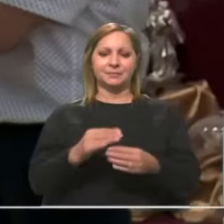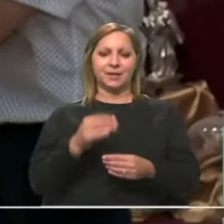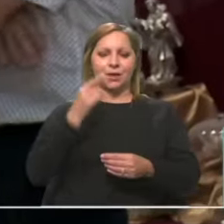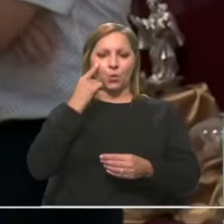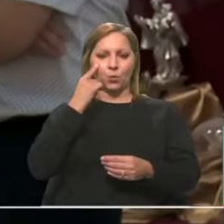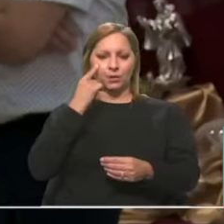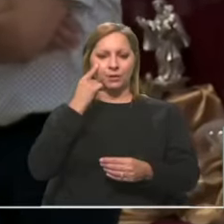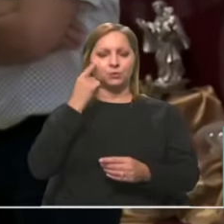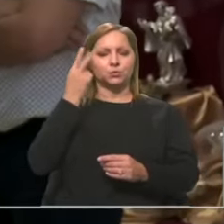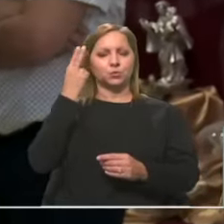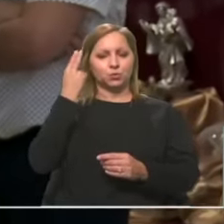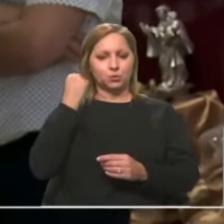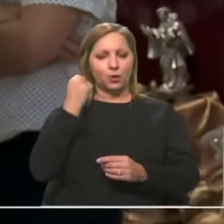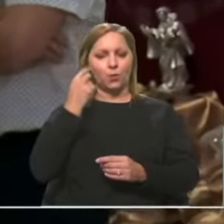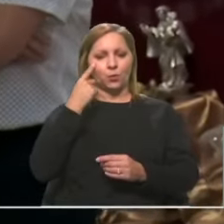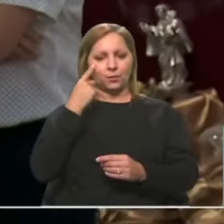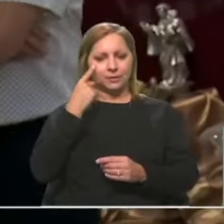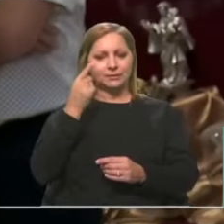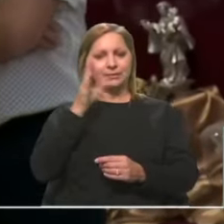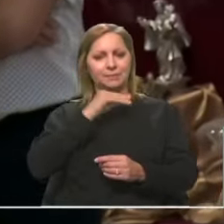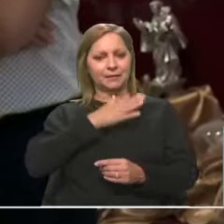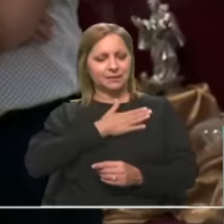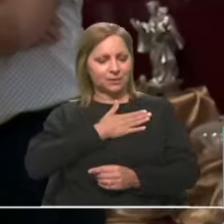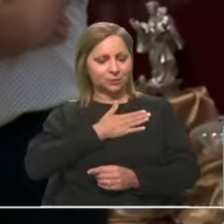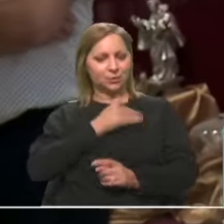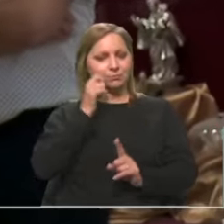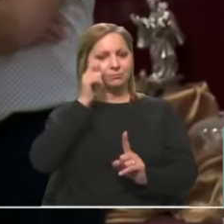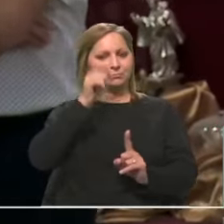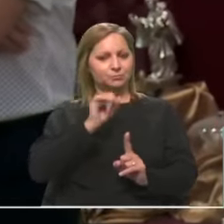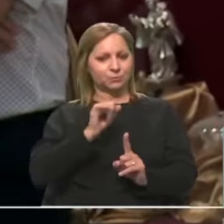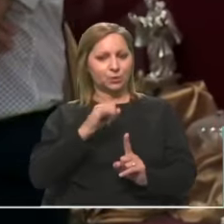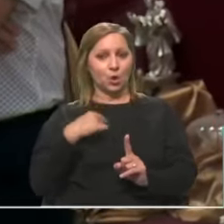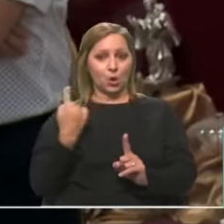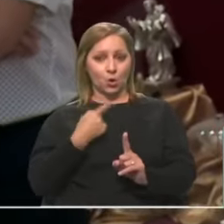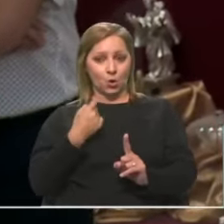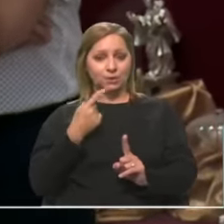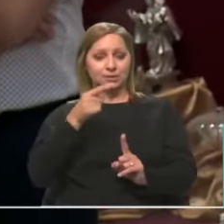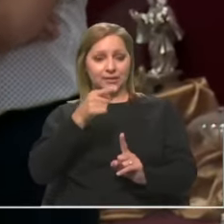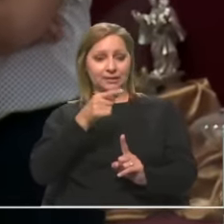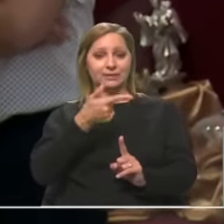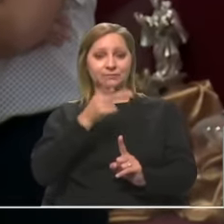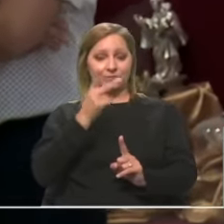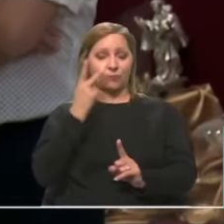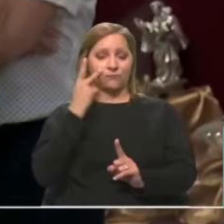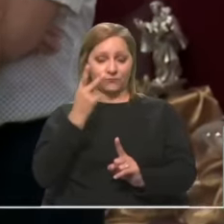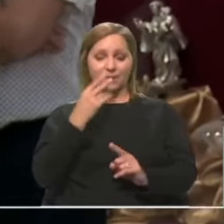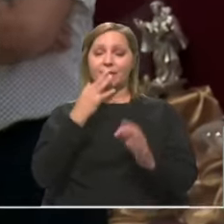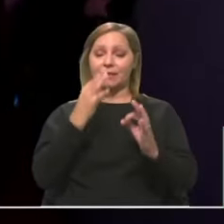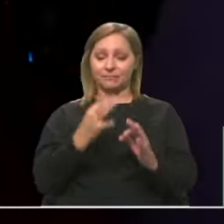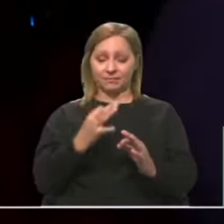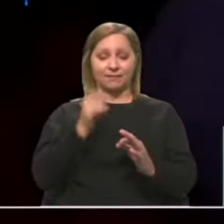o João e cada vez mais a adorá-lo. É, aquilo que nós vemos, que as pessoas veem na televisão, é o